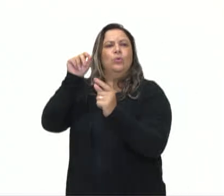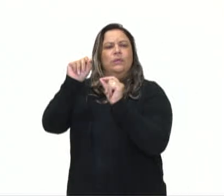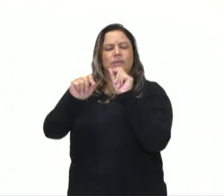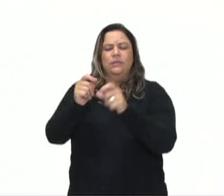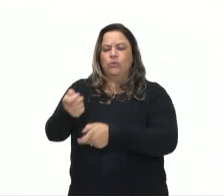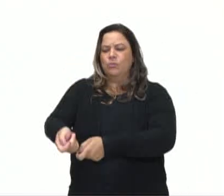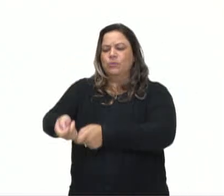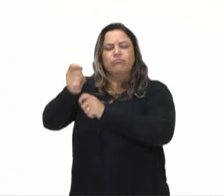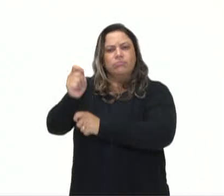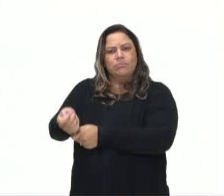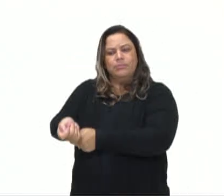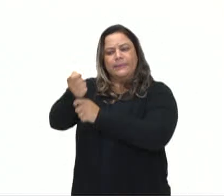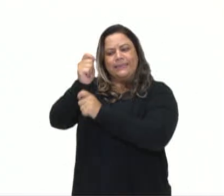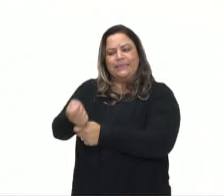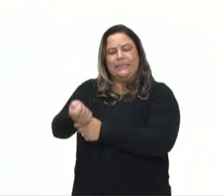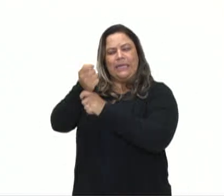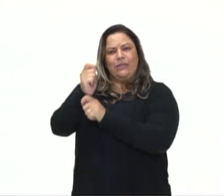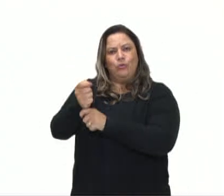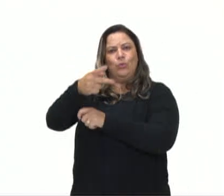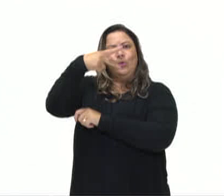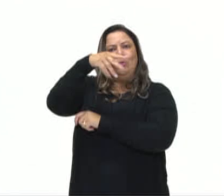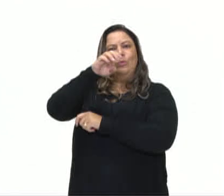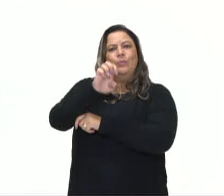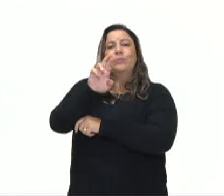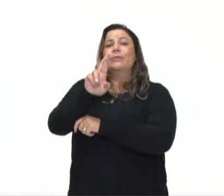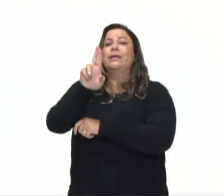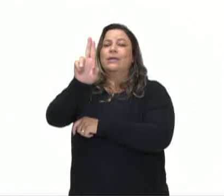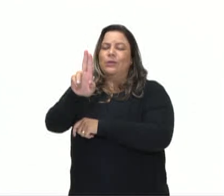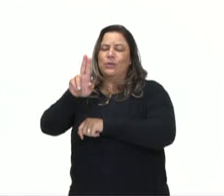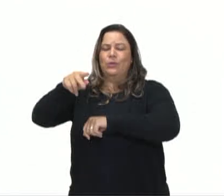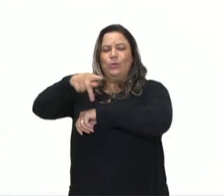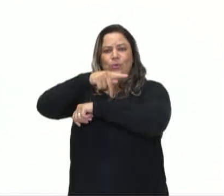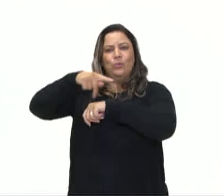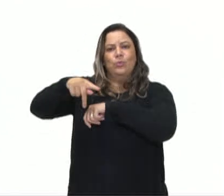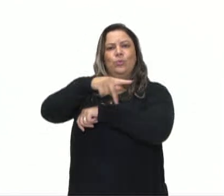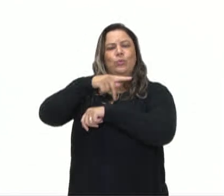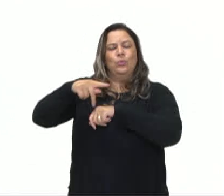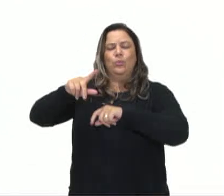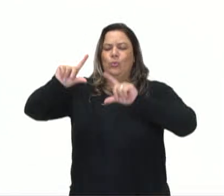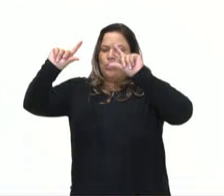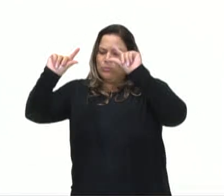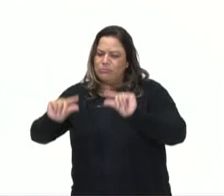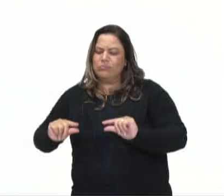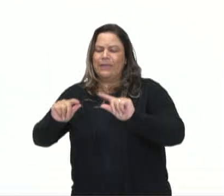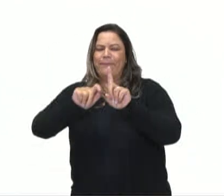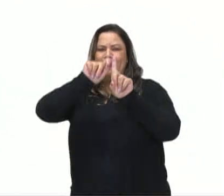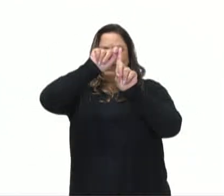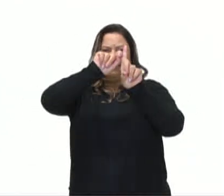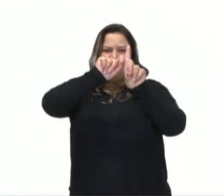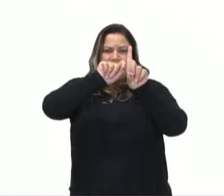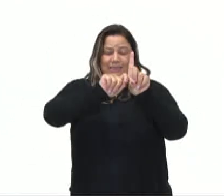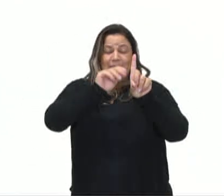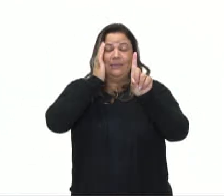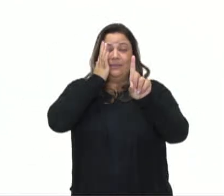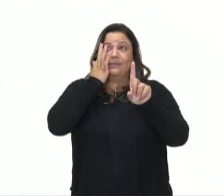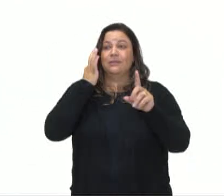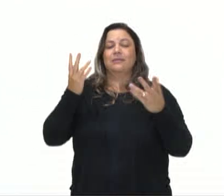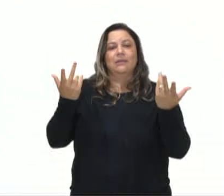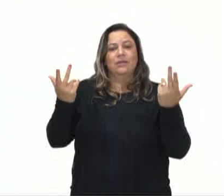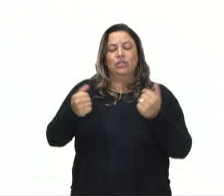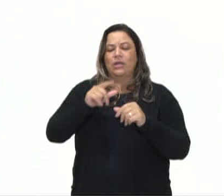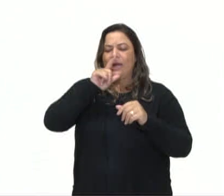da costa norte do Peru, observando as baixas capturas, a ocorrência de temperaturas mais altas que o normal no